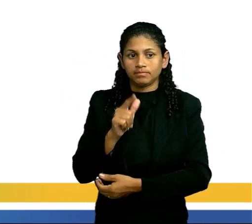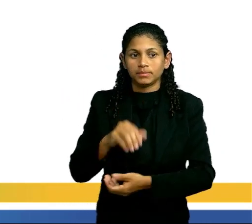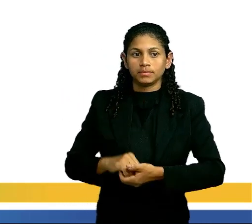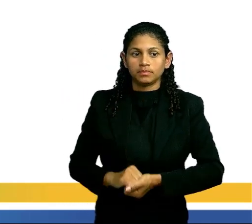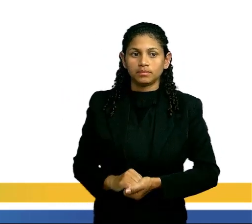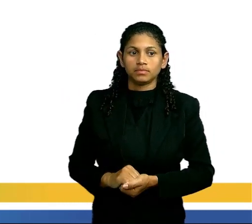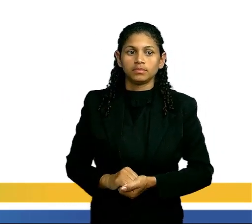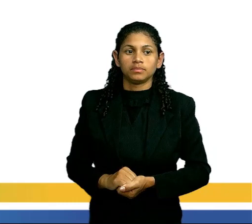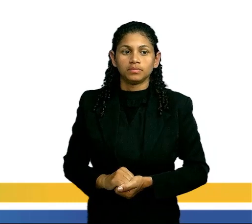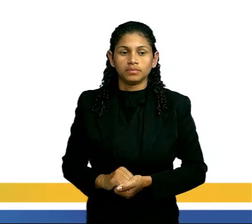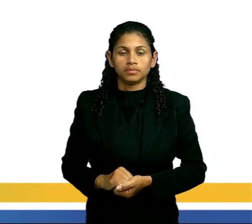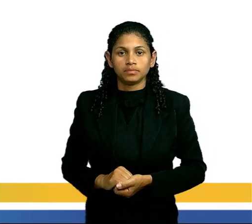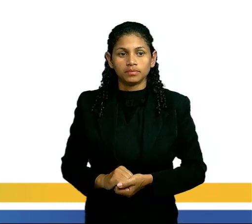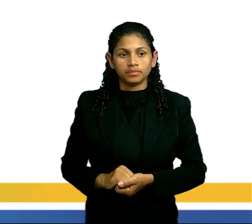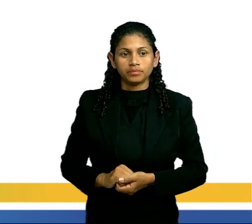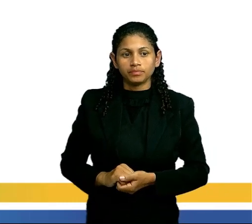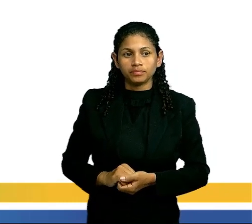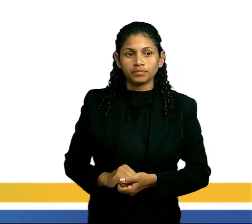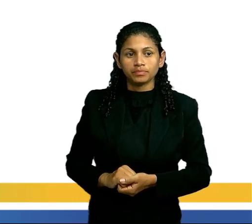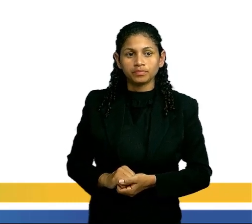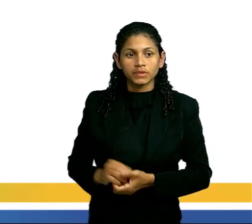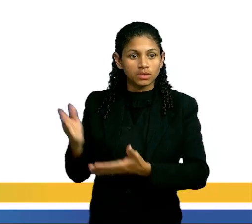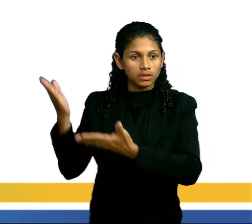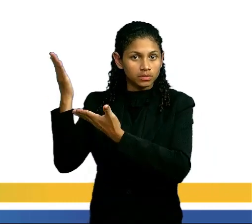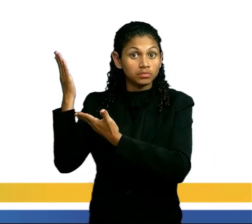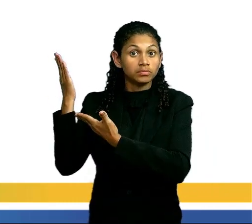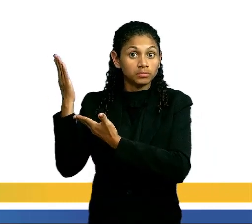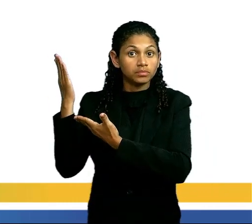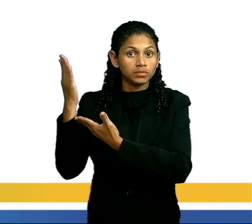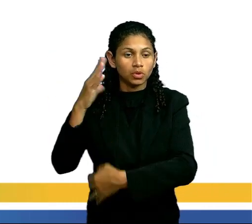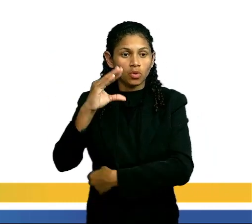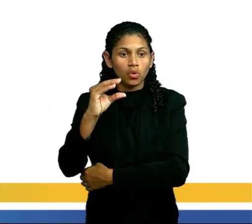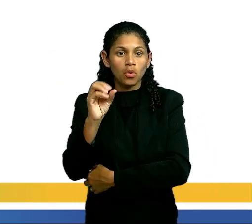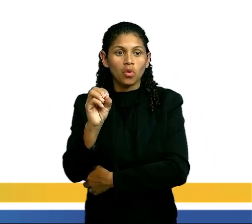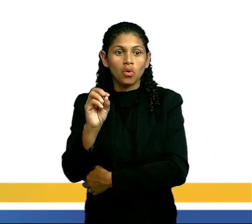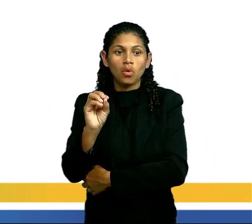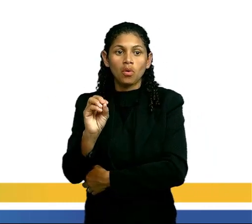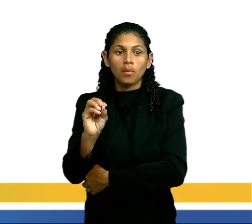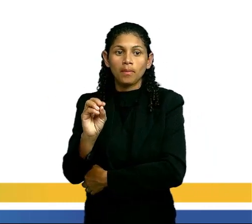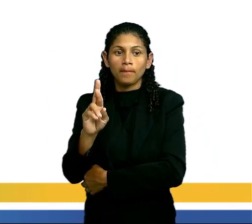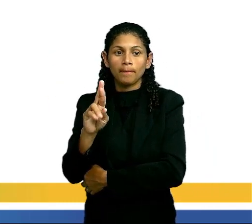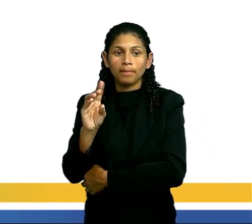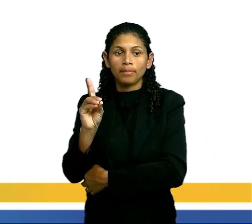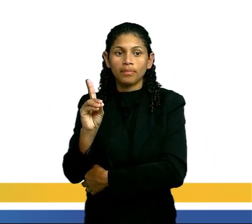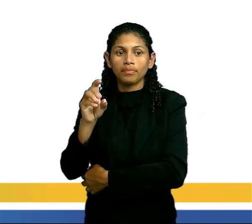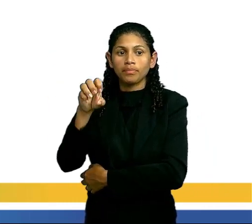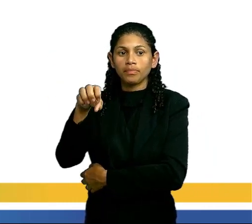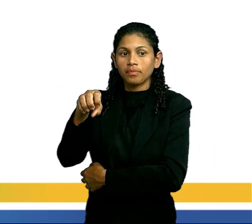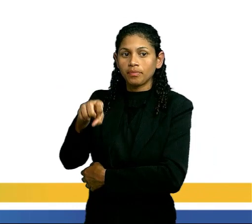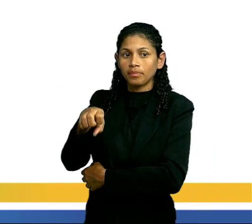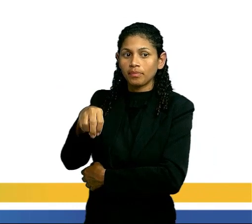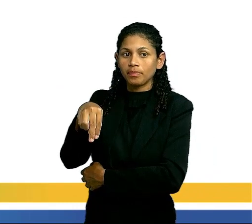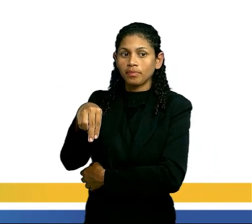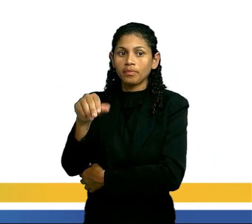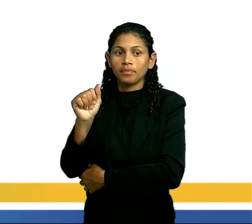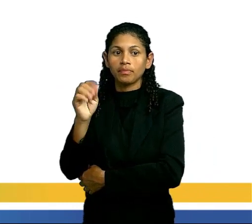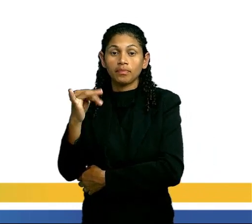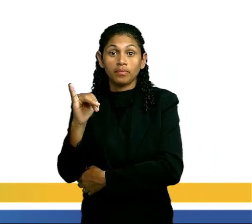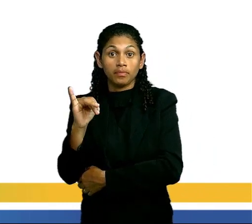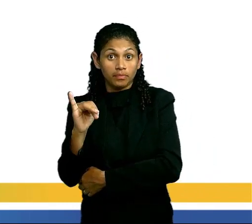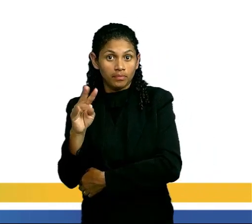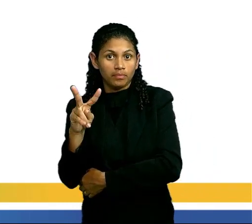As conjunções coordenativas, perdão. As conjunções coordenativas ligam orações de sentido completo